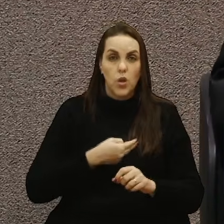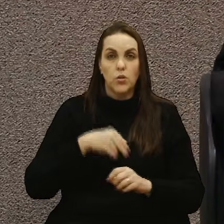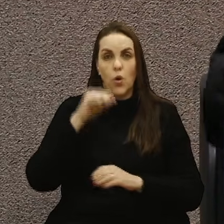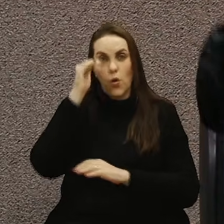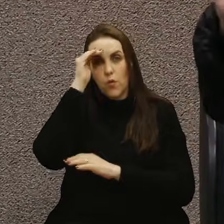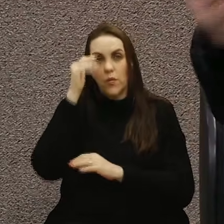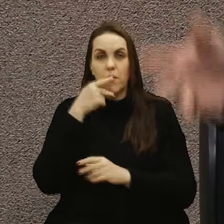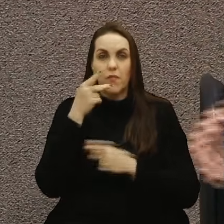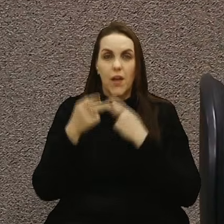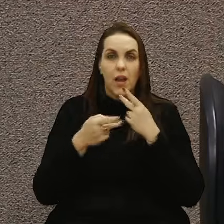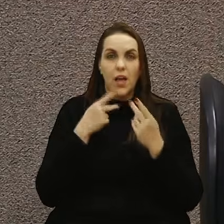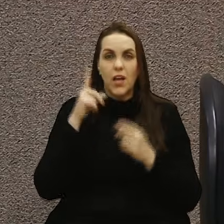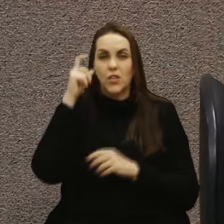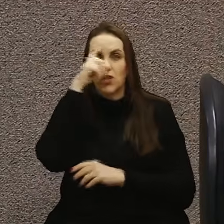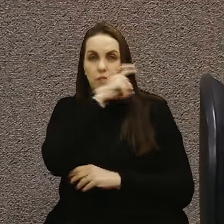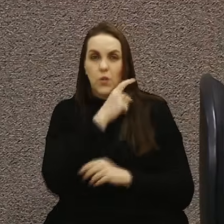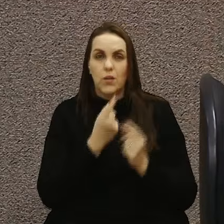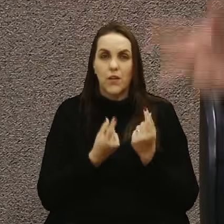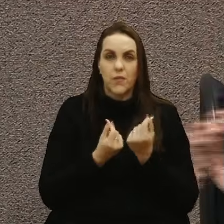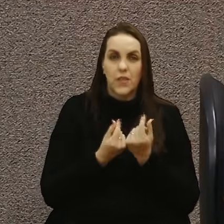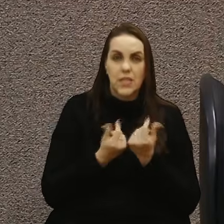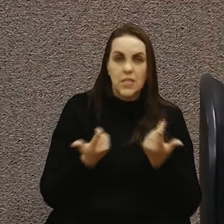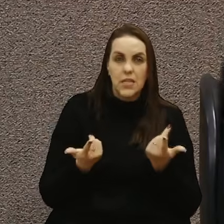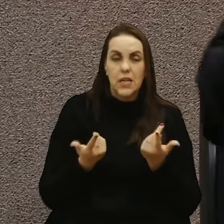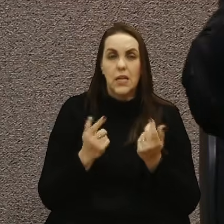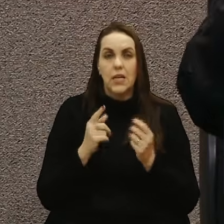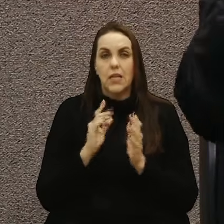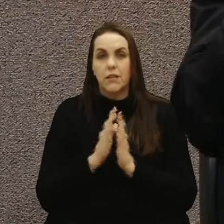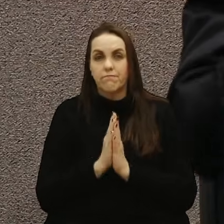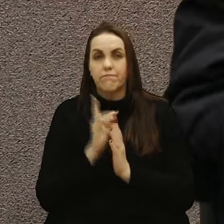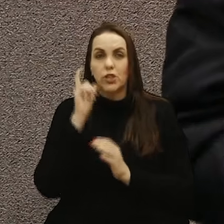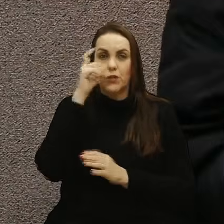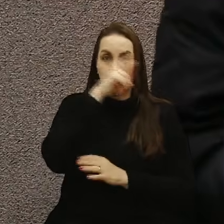de dificuldade financeira,